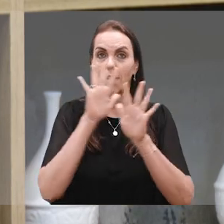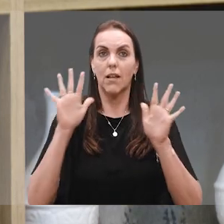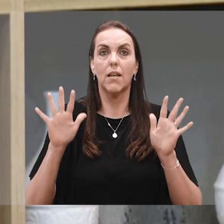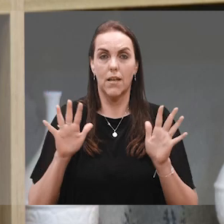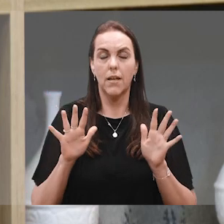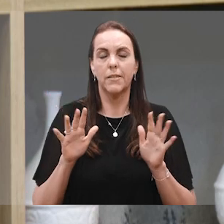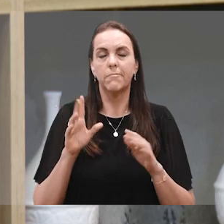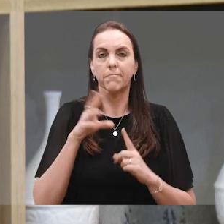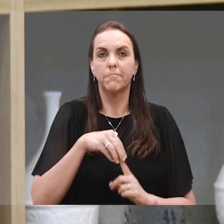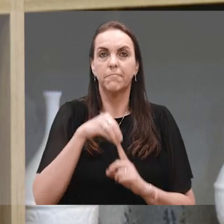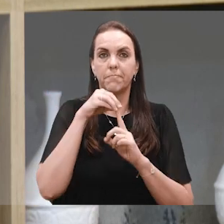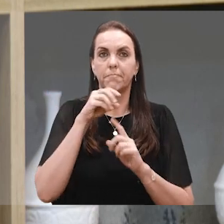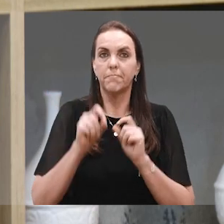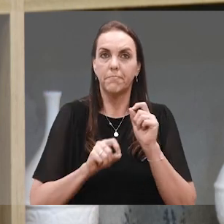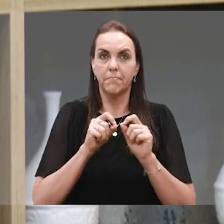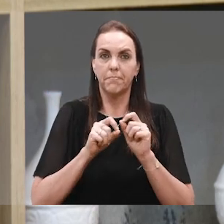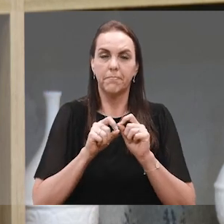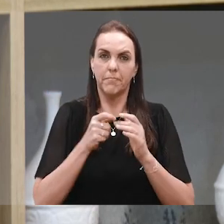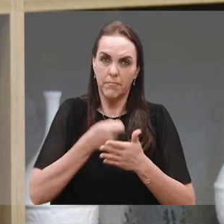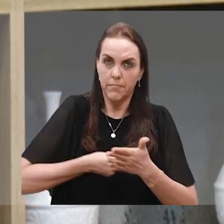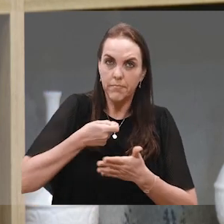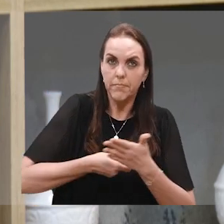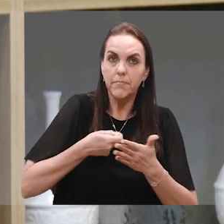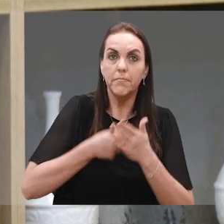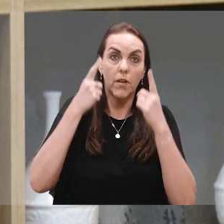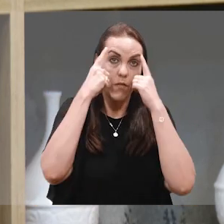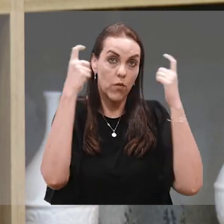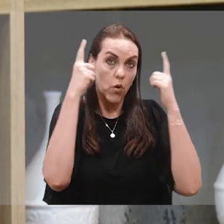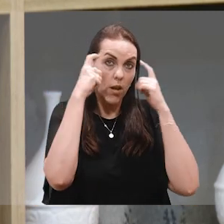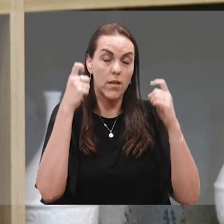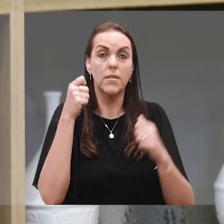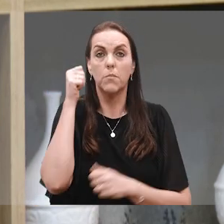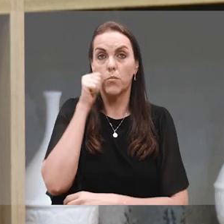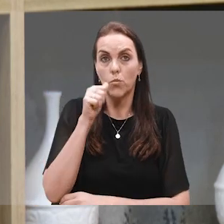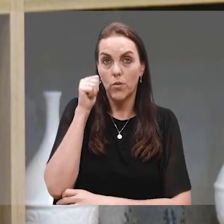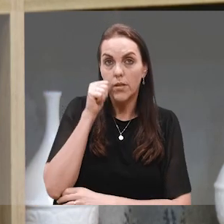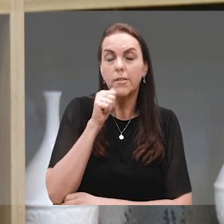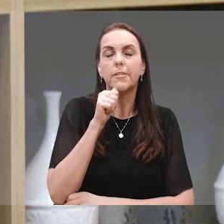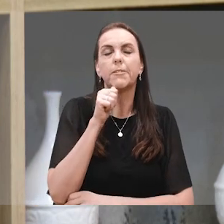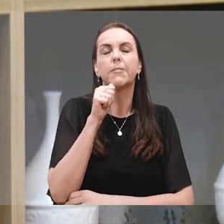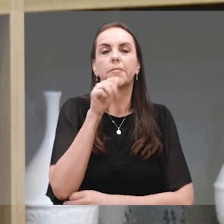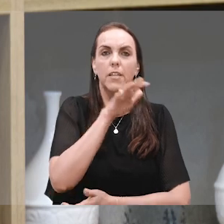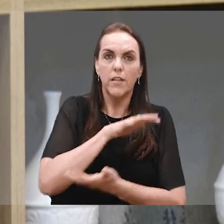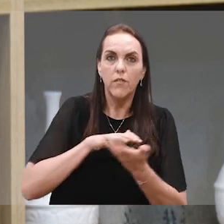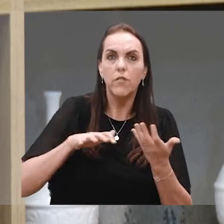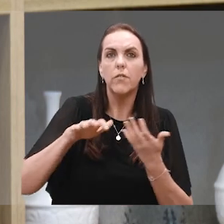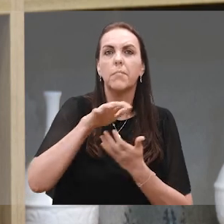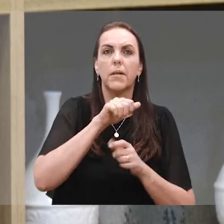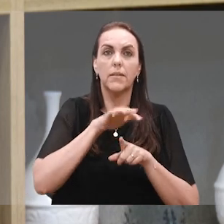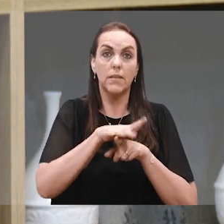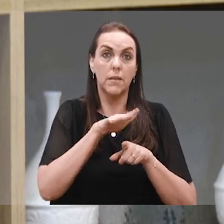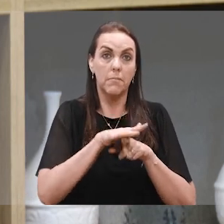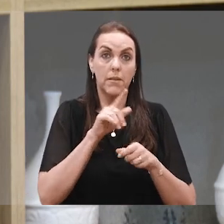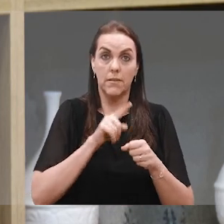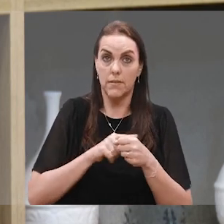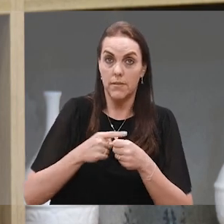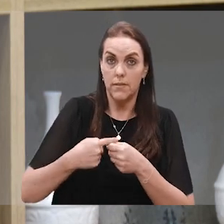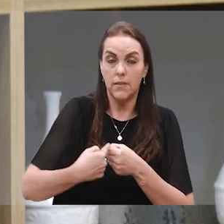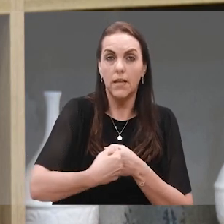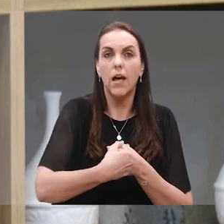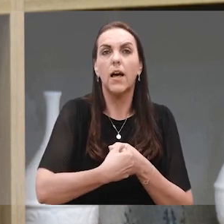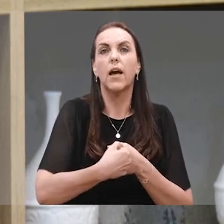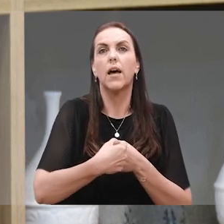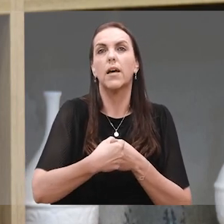claras, principalmente o combate à violência contra a mulher, o envolvimento em demandas da